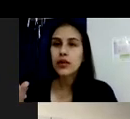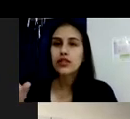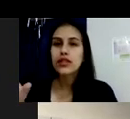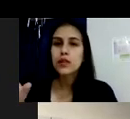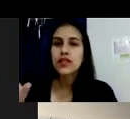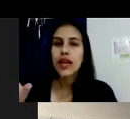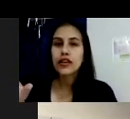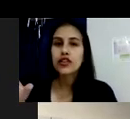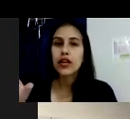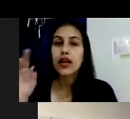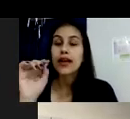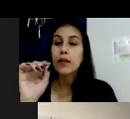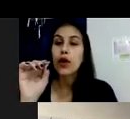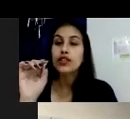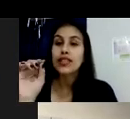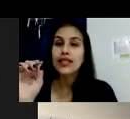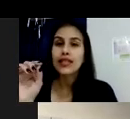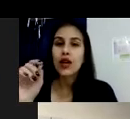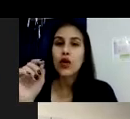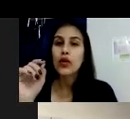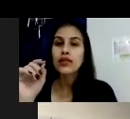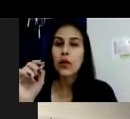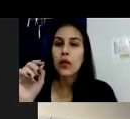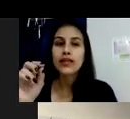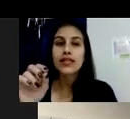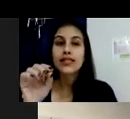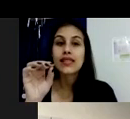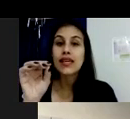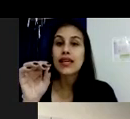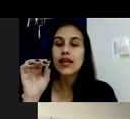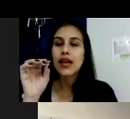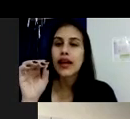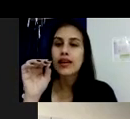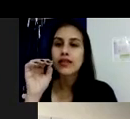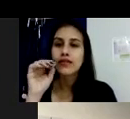prejudicar a saúde desse paciente e pode trazer consequências